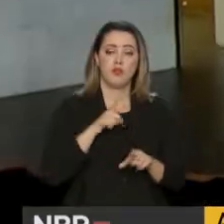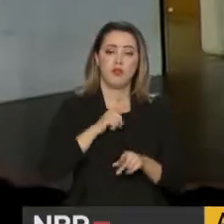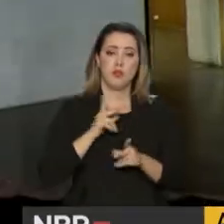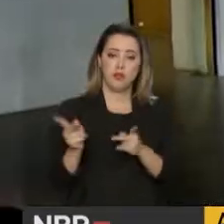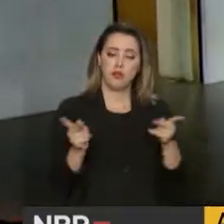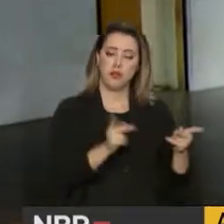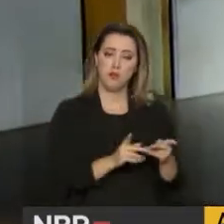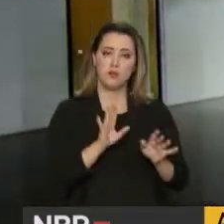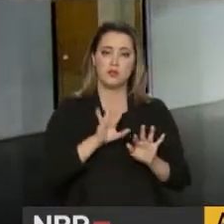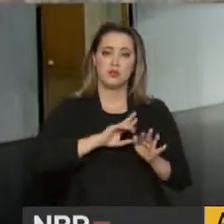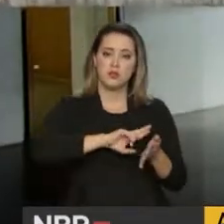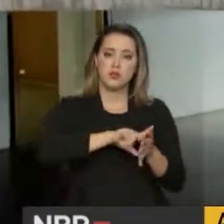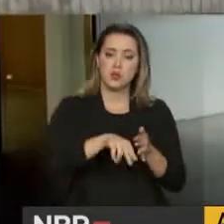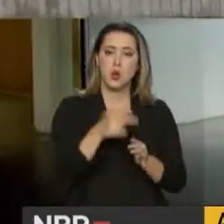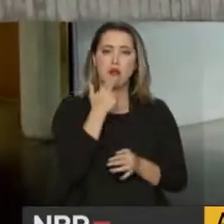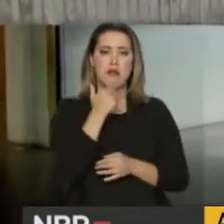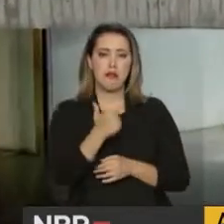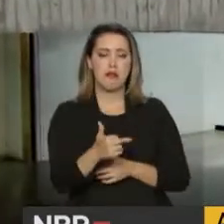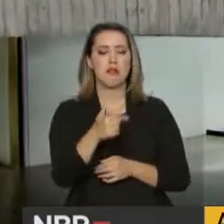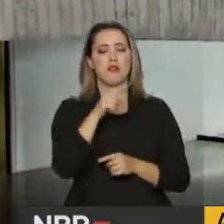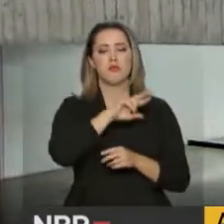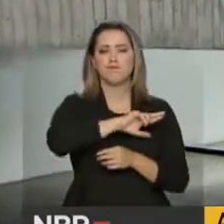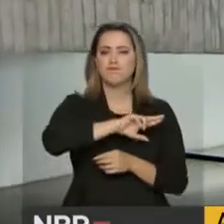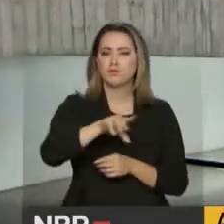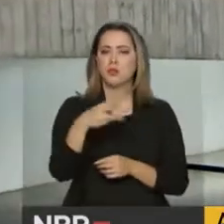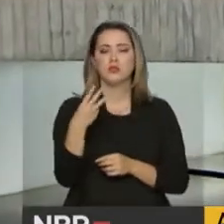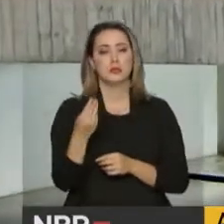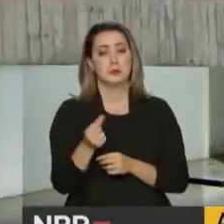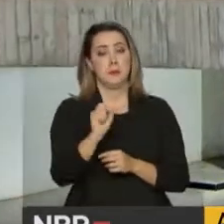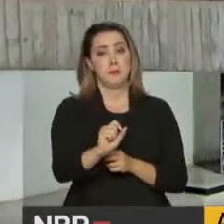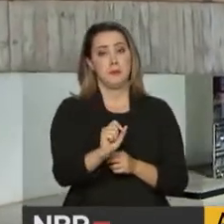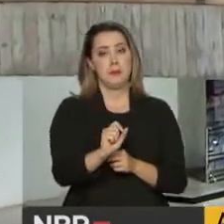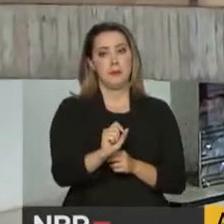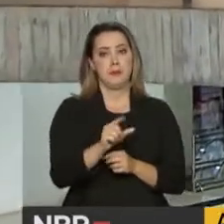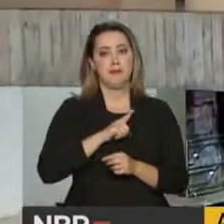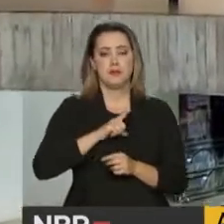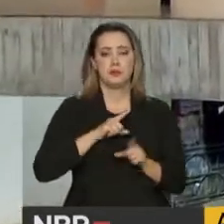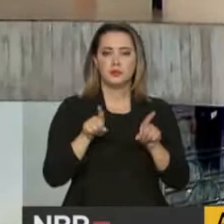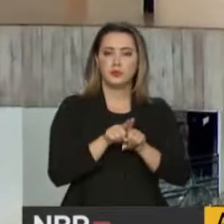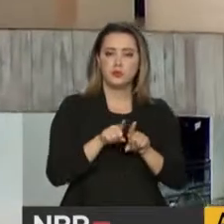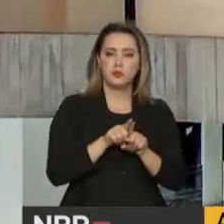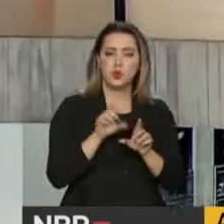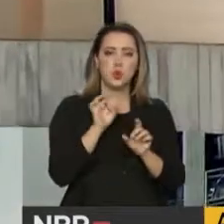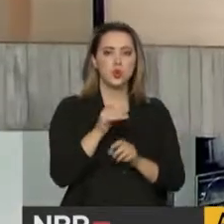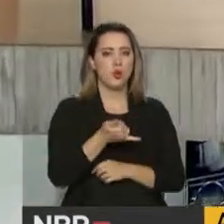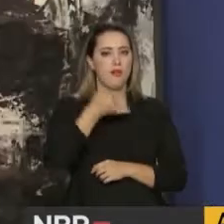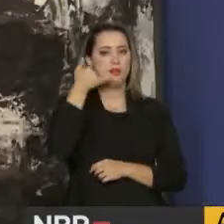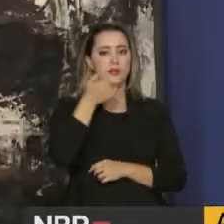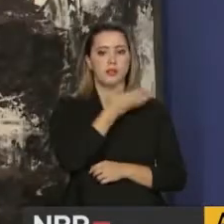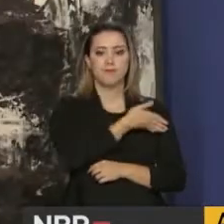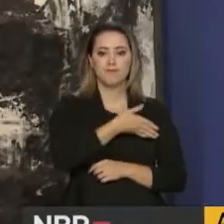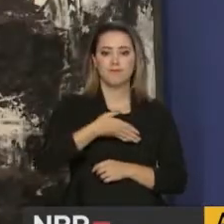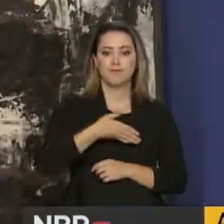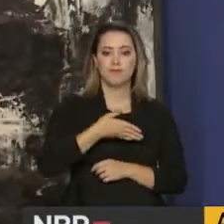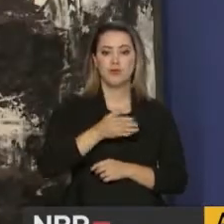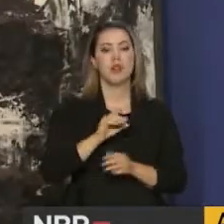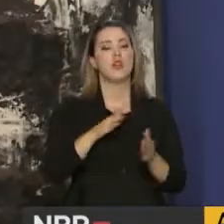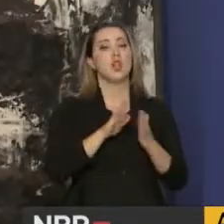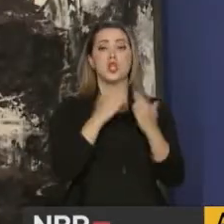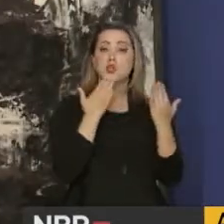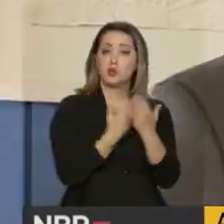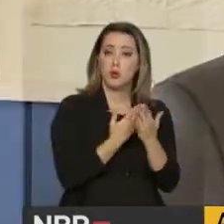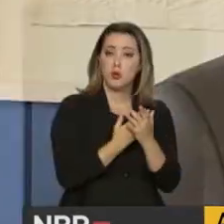visitas em vários idiomas, em inglês, francês, espanhol, e basta ligar e agendar. Escolas